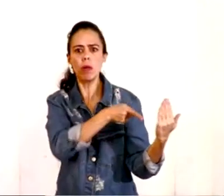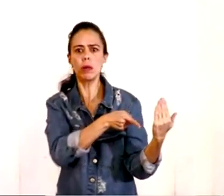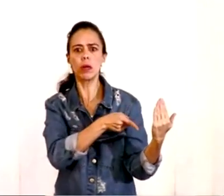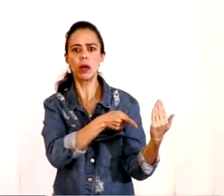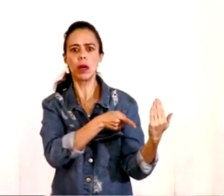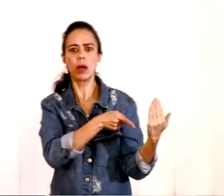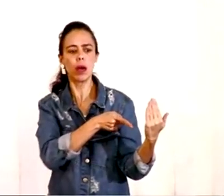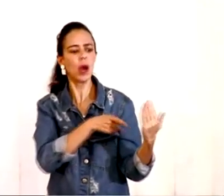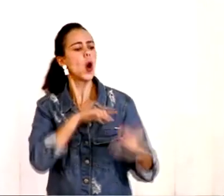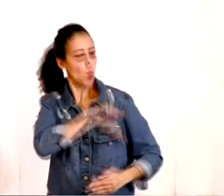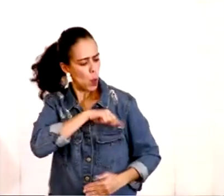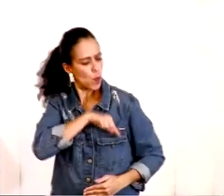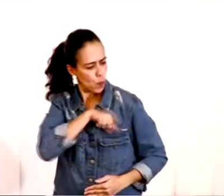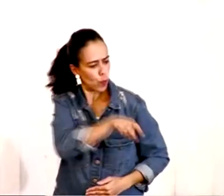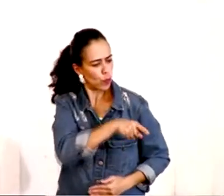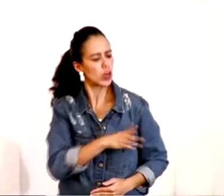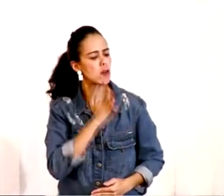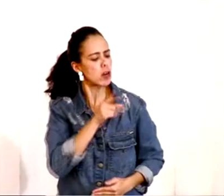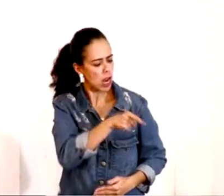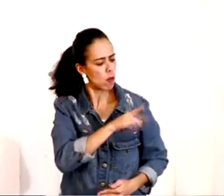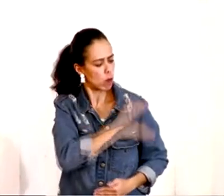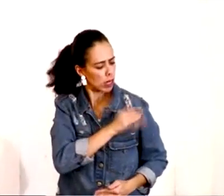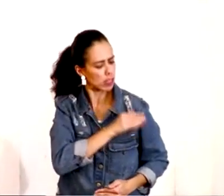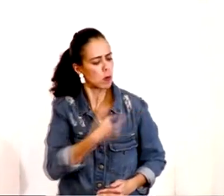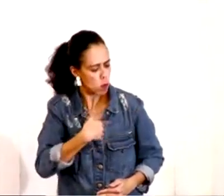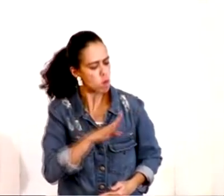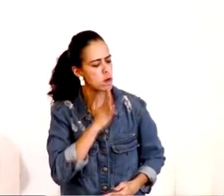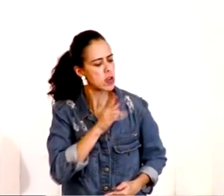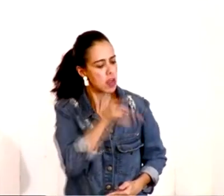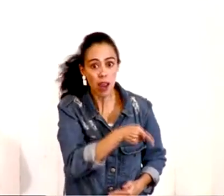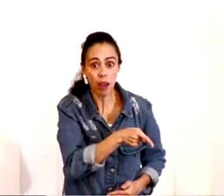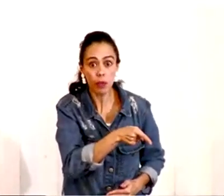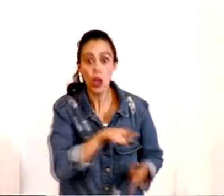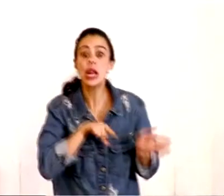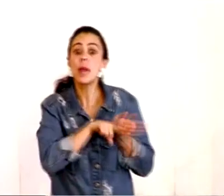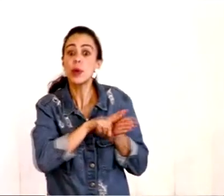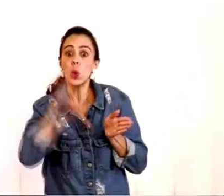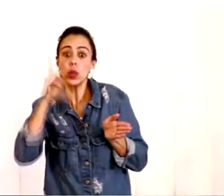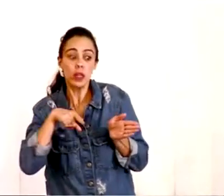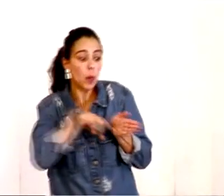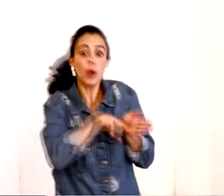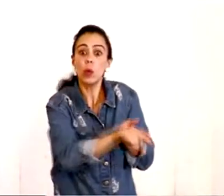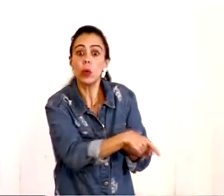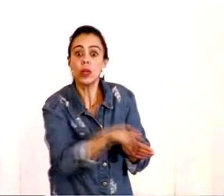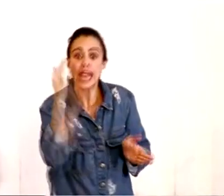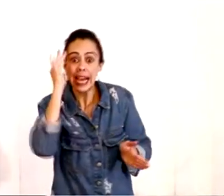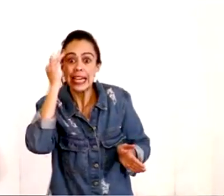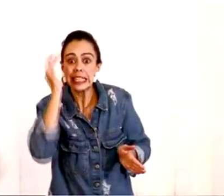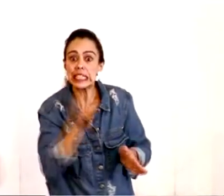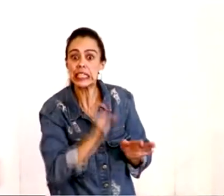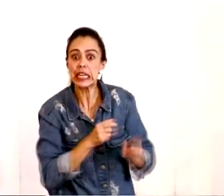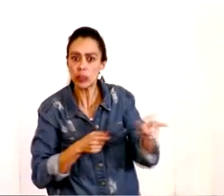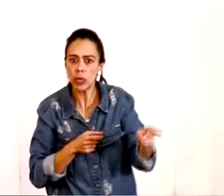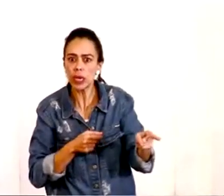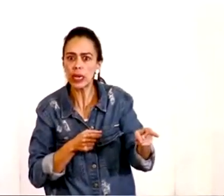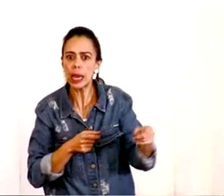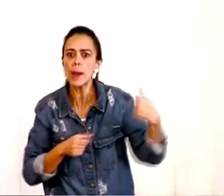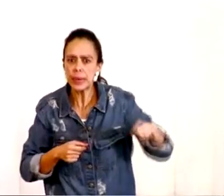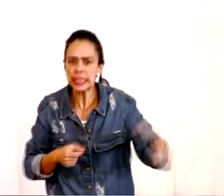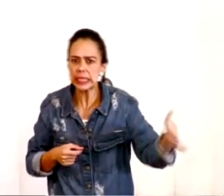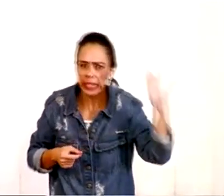perguntas de aprofundamento no coração, perguntas para fazer com que Caim parasse e refletisse